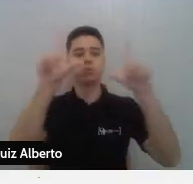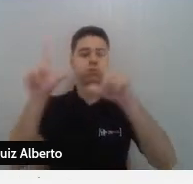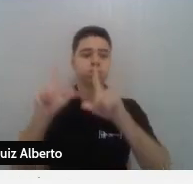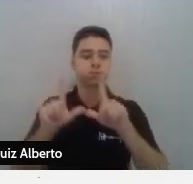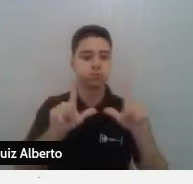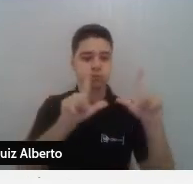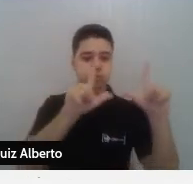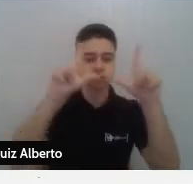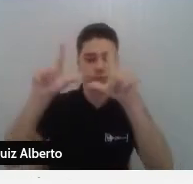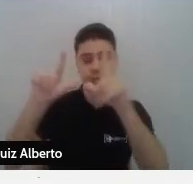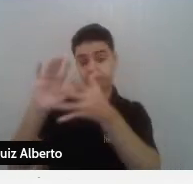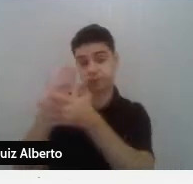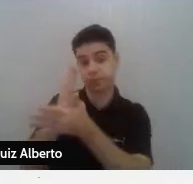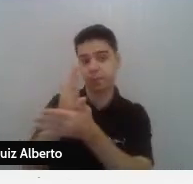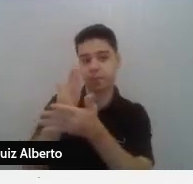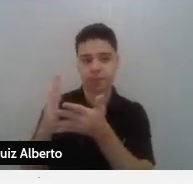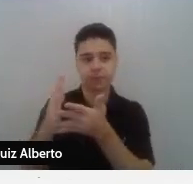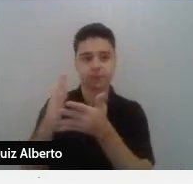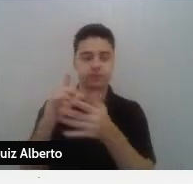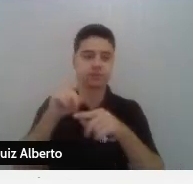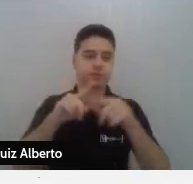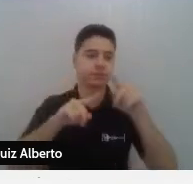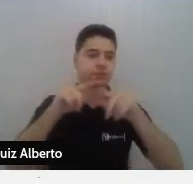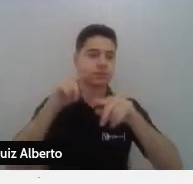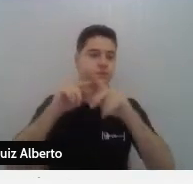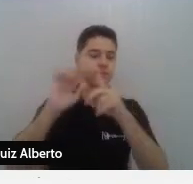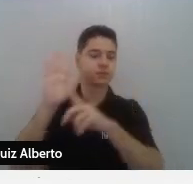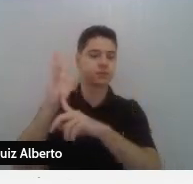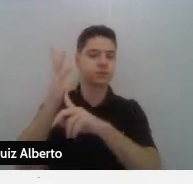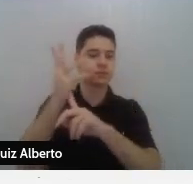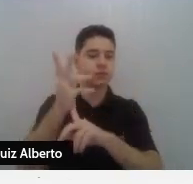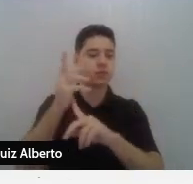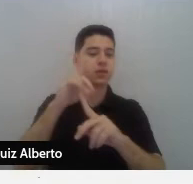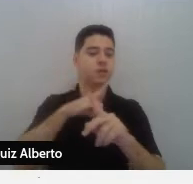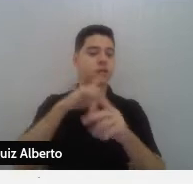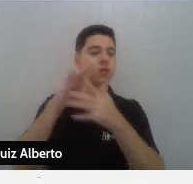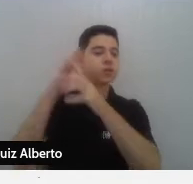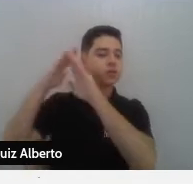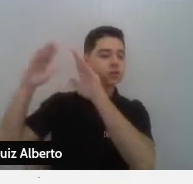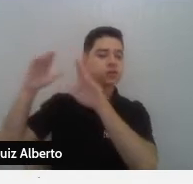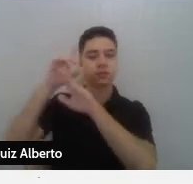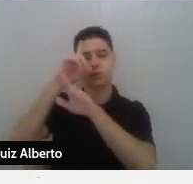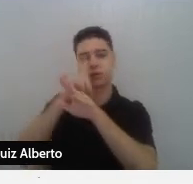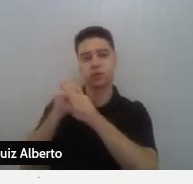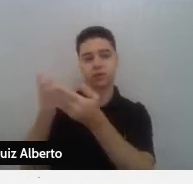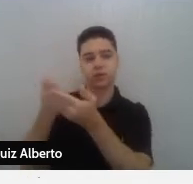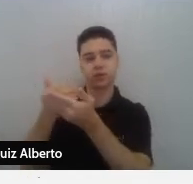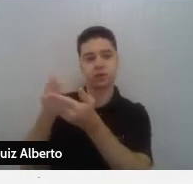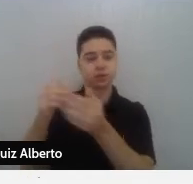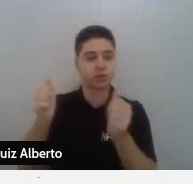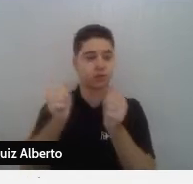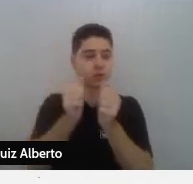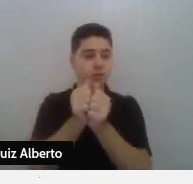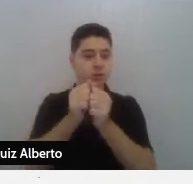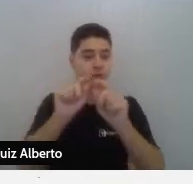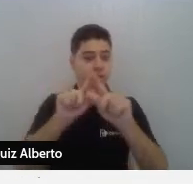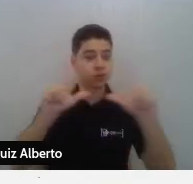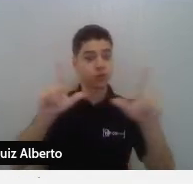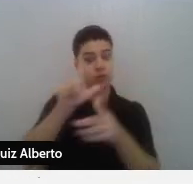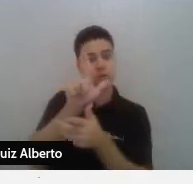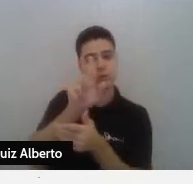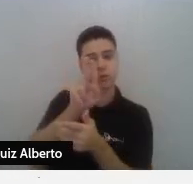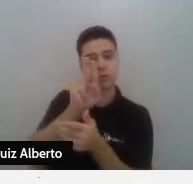algumas obras de arte e uma estante amarela com livros e objetos. Me acompanha aqui na tela o